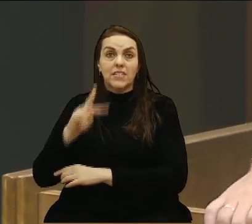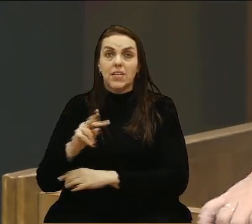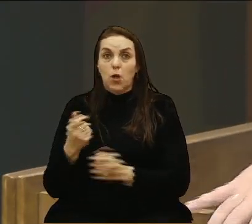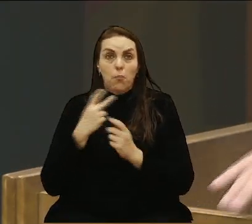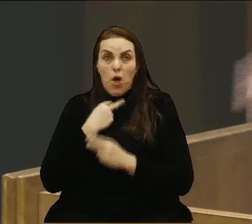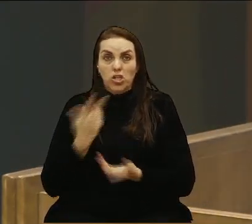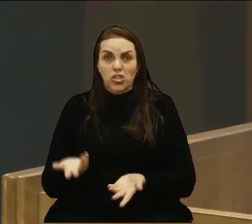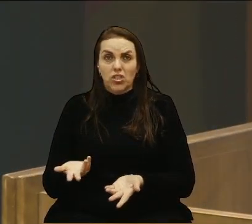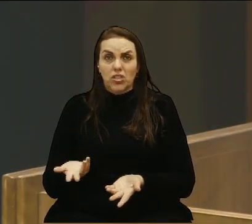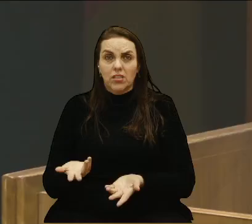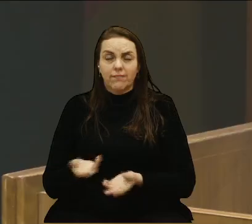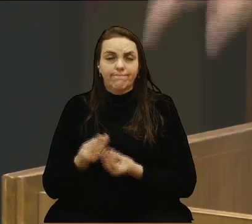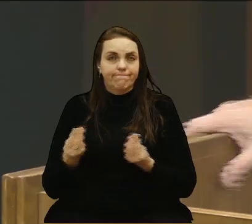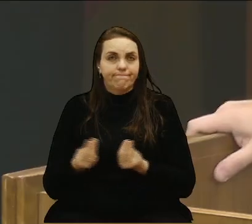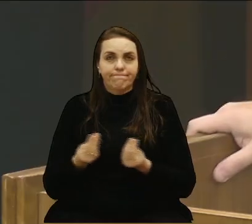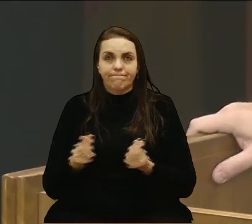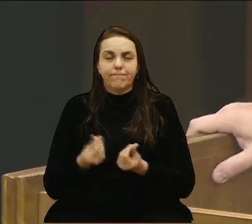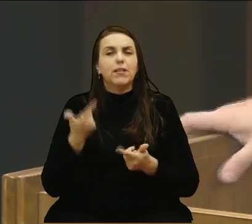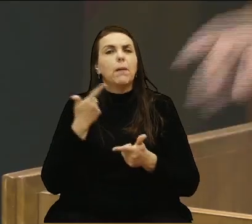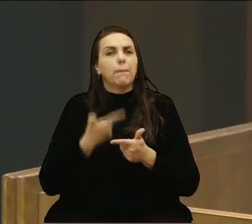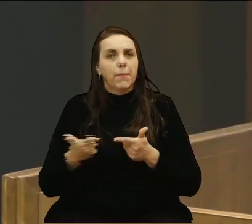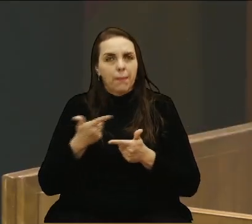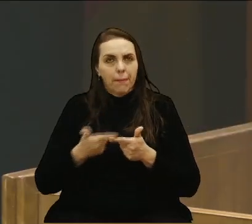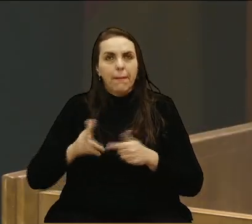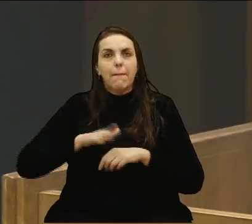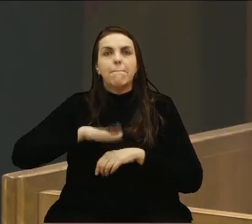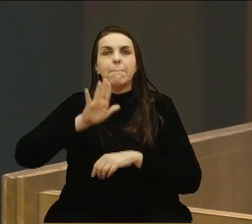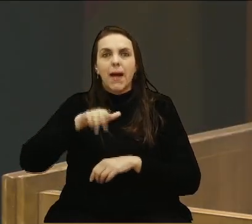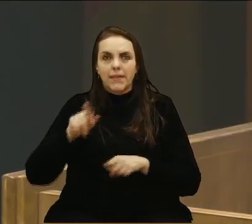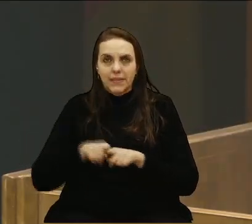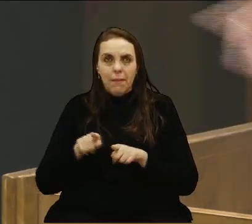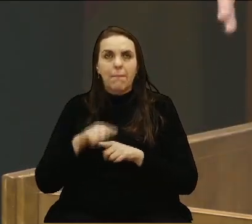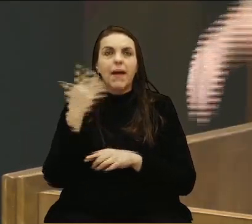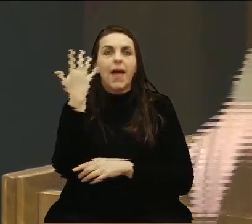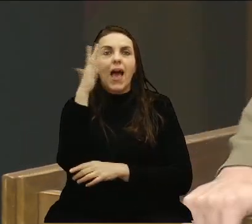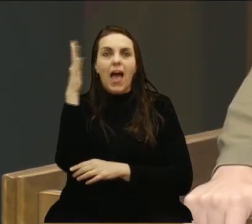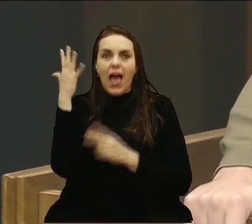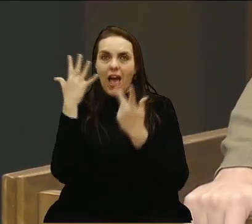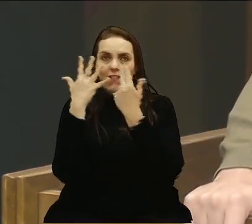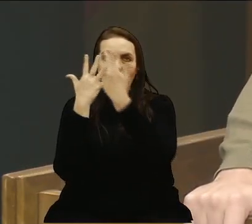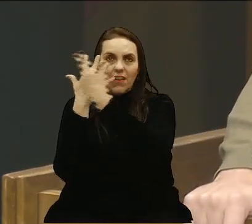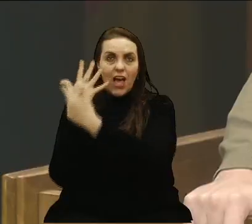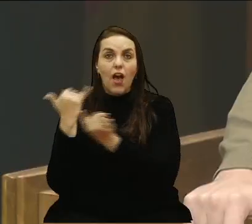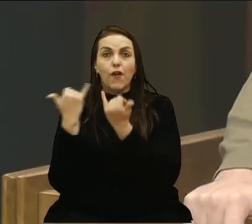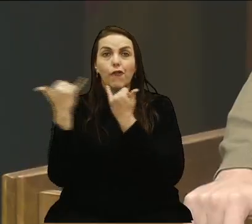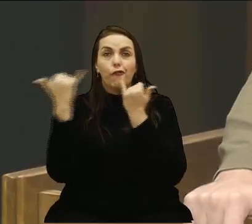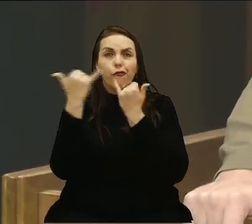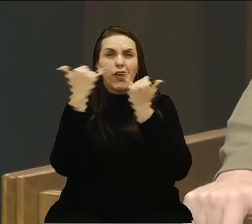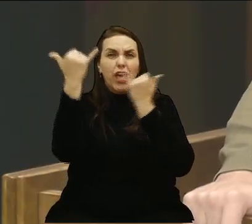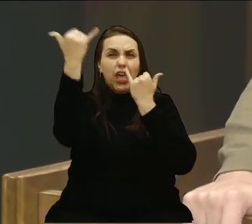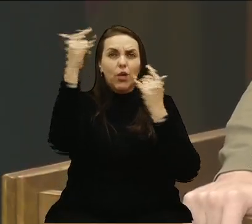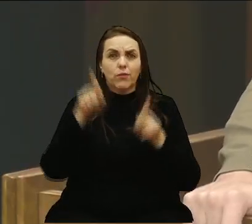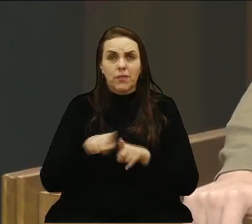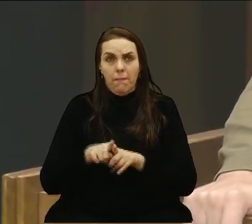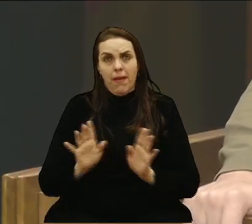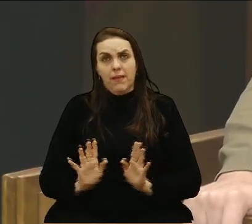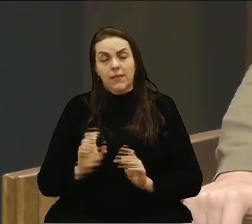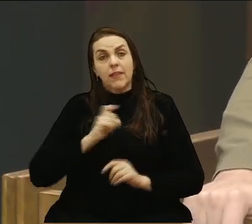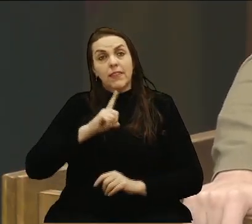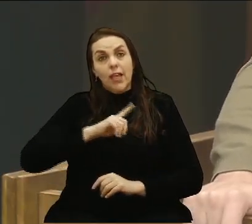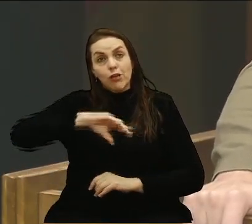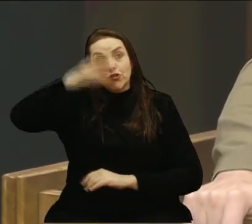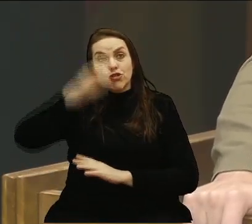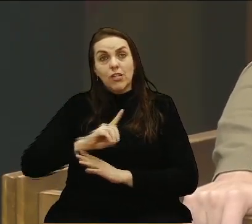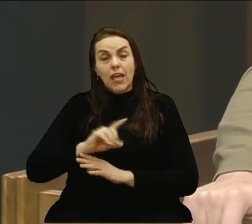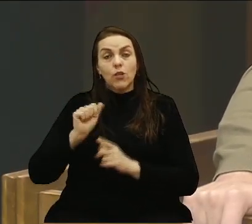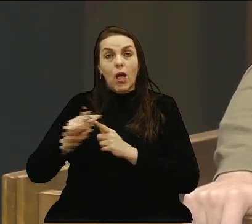Mas bom, fora que tem outros problemas que têm que ser tratados, a poda das árvores e o fiaredo também, vereador Rafael. Se tem direito a receber aluguel pelo poste,